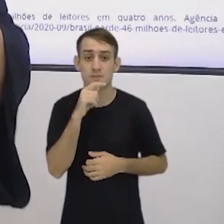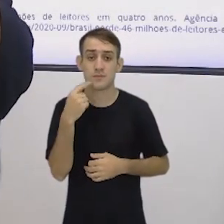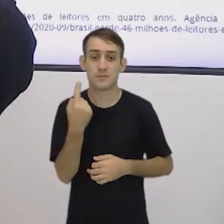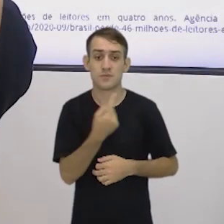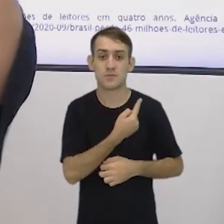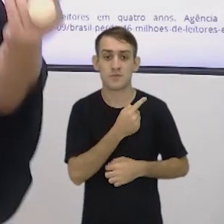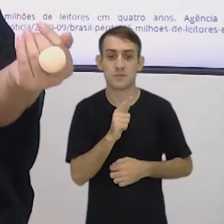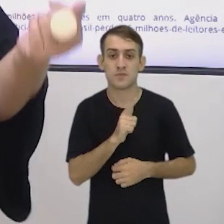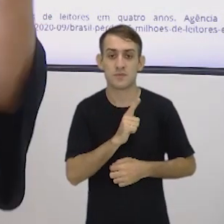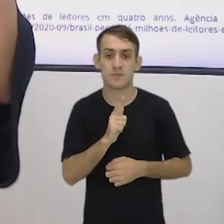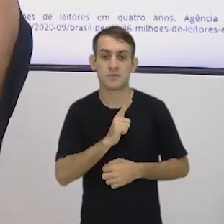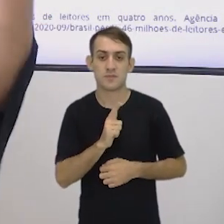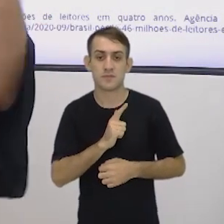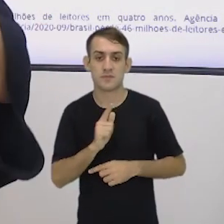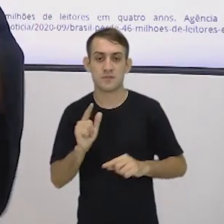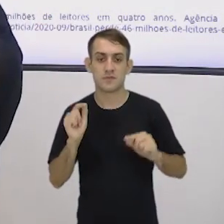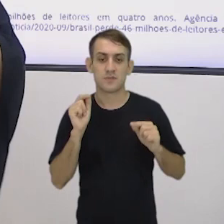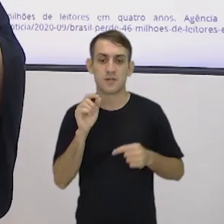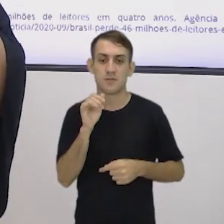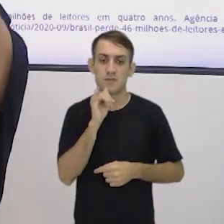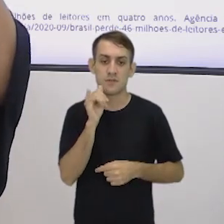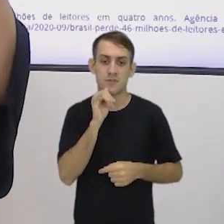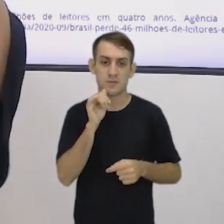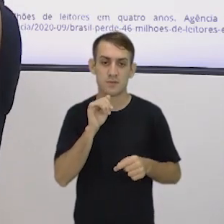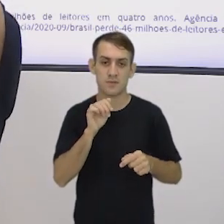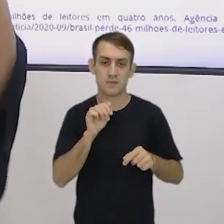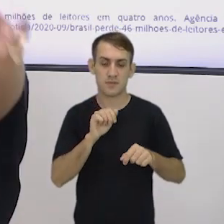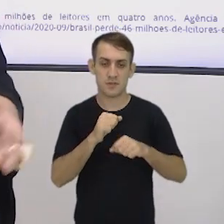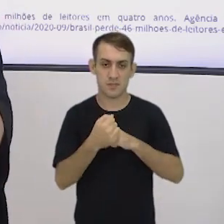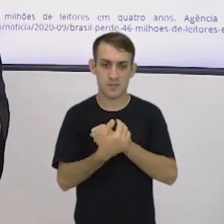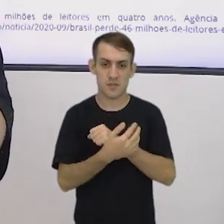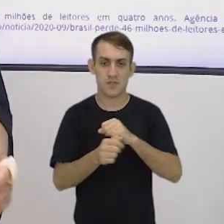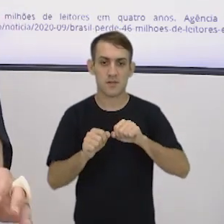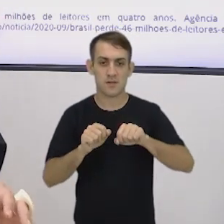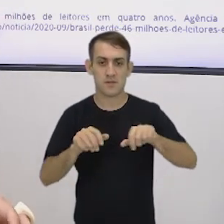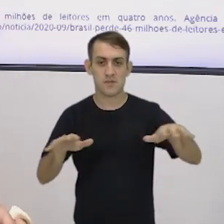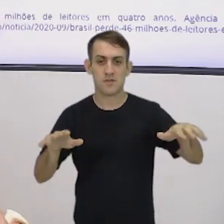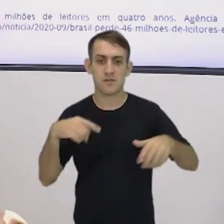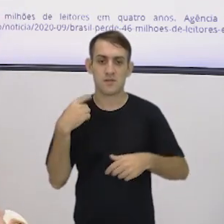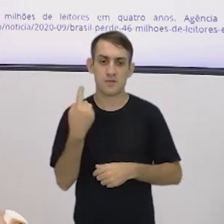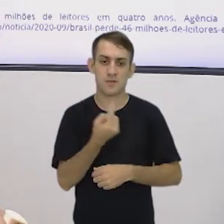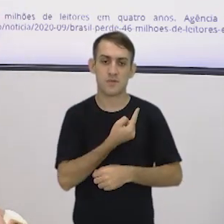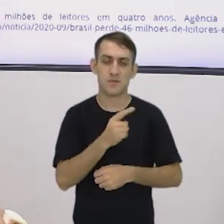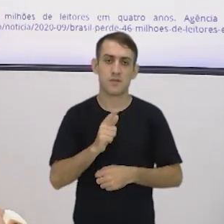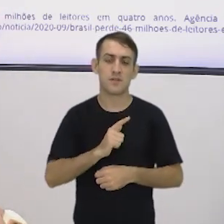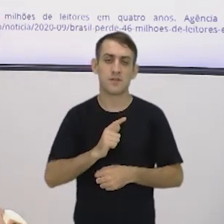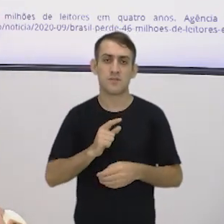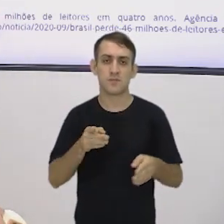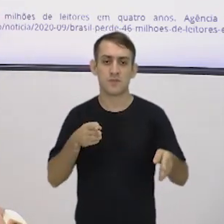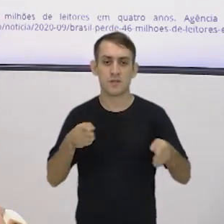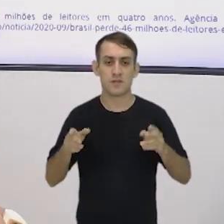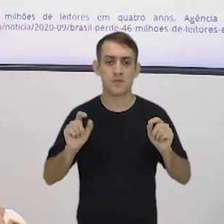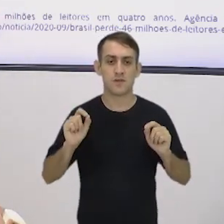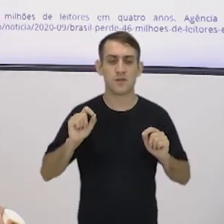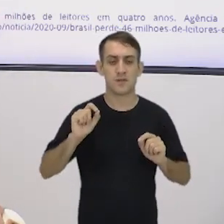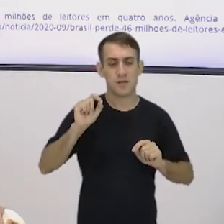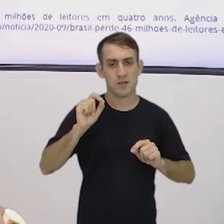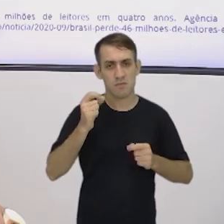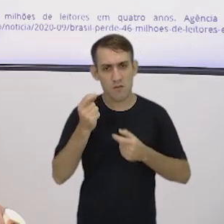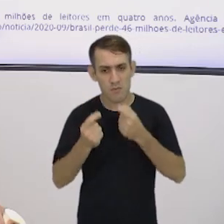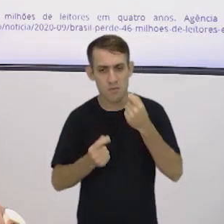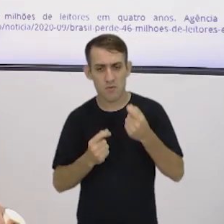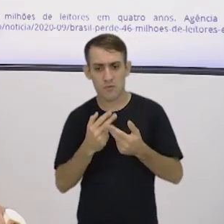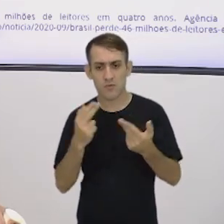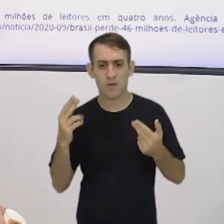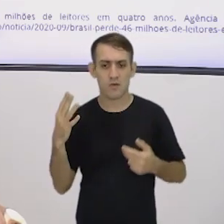tivemos, por exemplo, na pandemia, eu estou falando, não é de pesquisa, mas nós tivemos casos, né? Coisas que nos